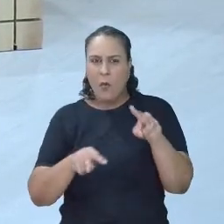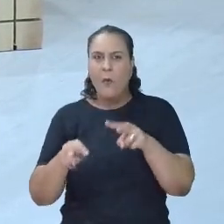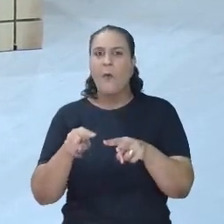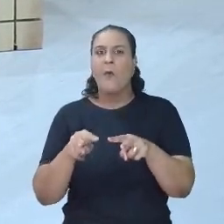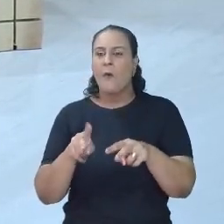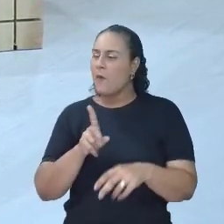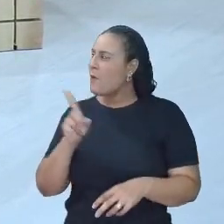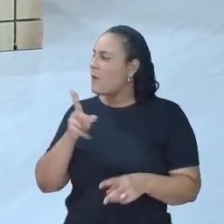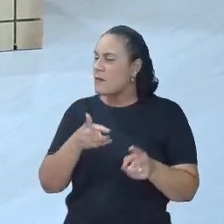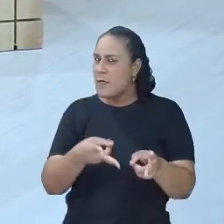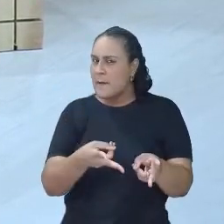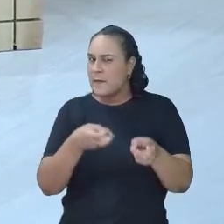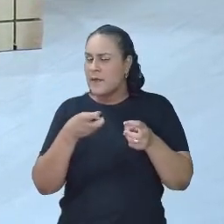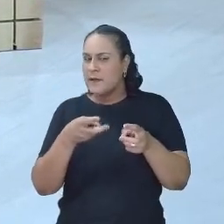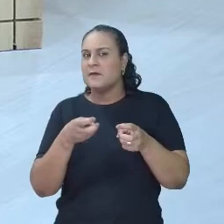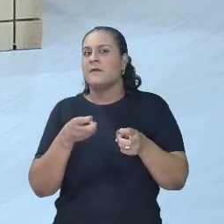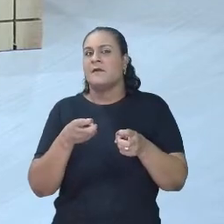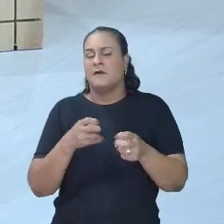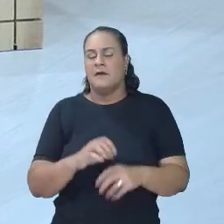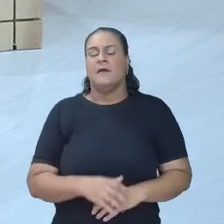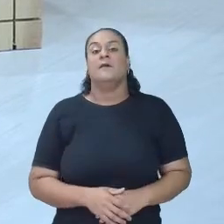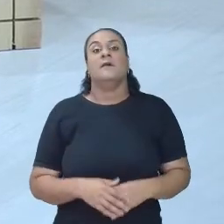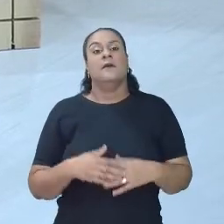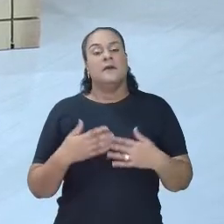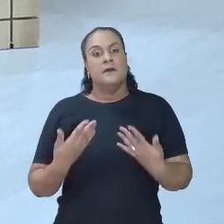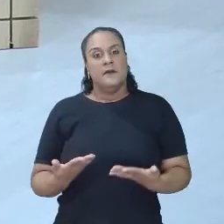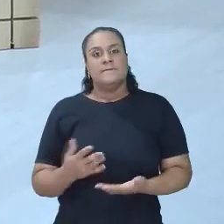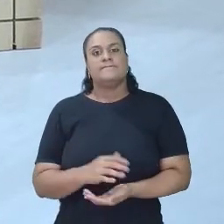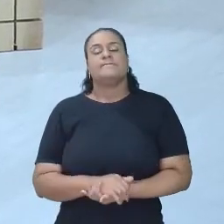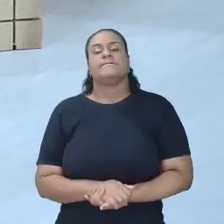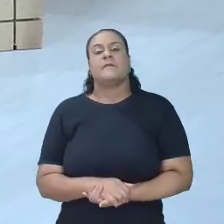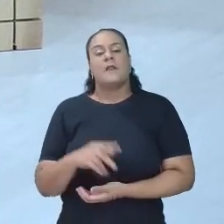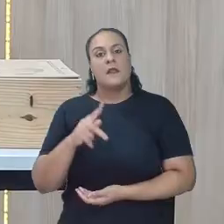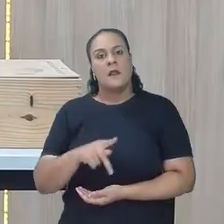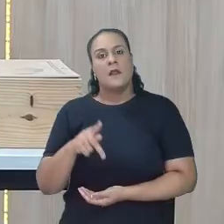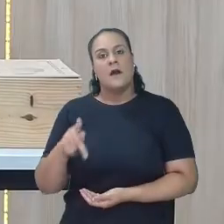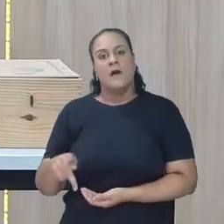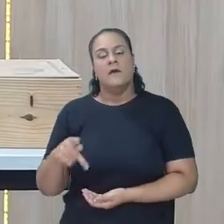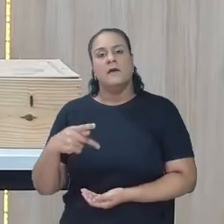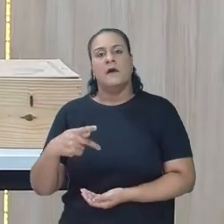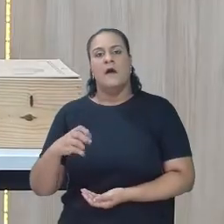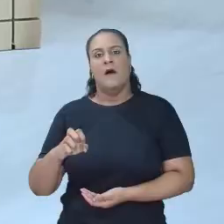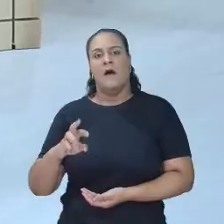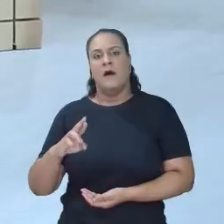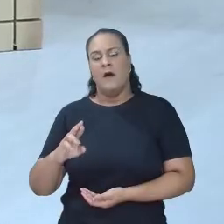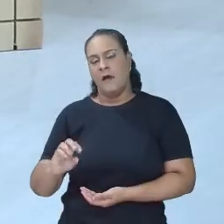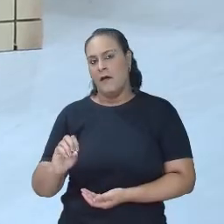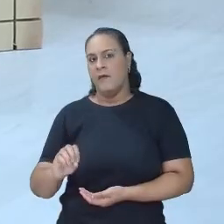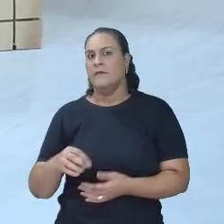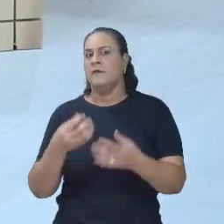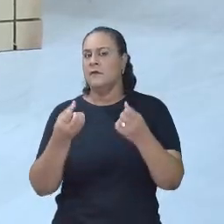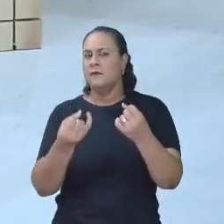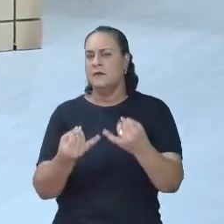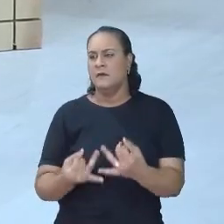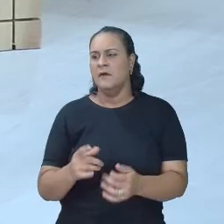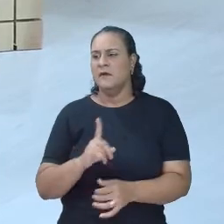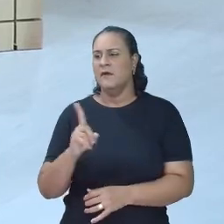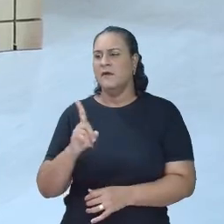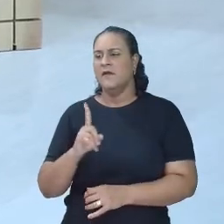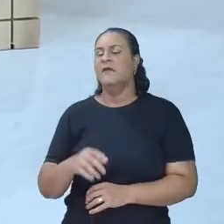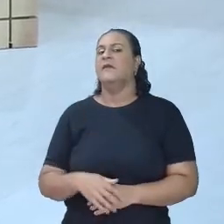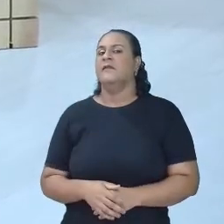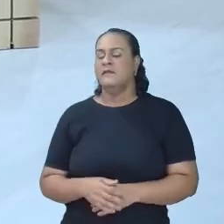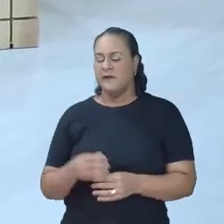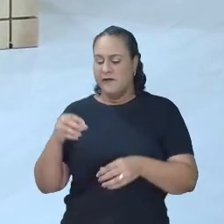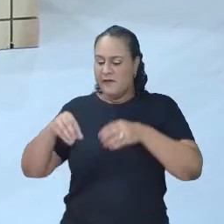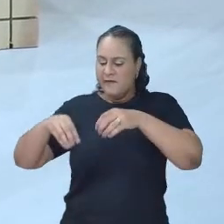isso, né, de verificar essa questão de dimensões. Ah, e no meio que o Pedro estava falando ali, ó, já consegui colocar os outros cubinhos aqui que ficaram faltando